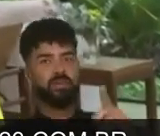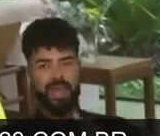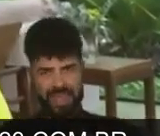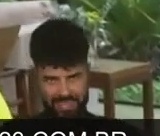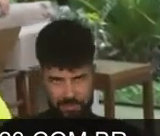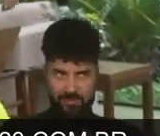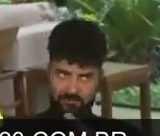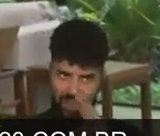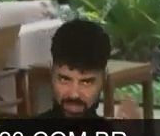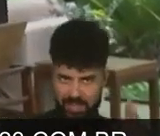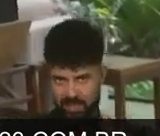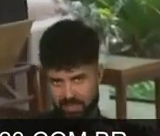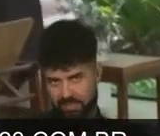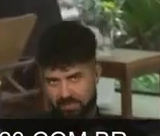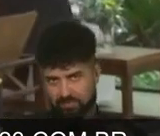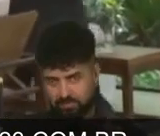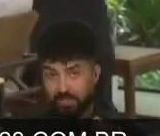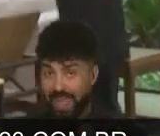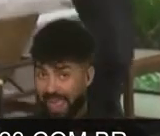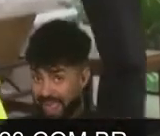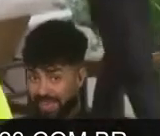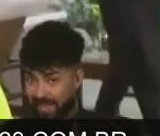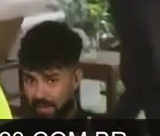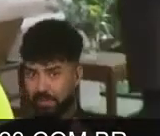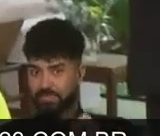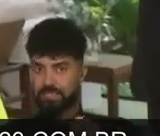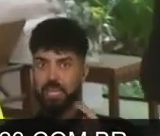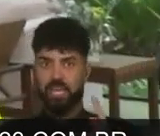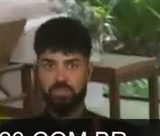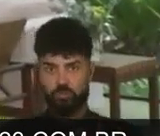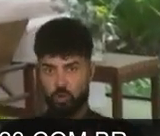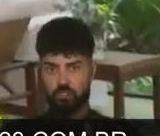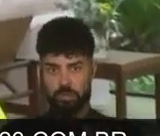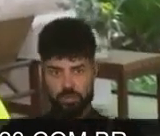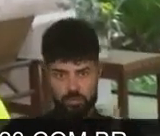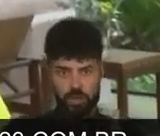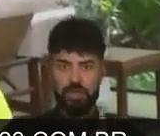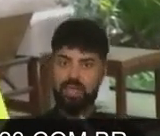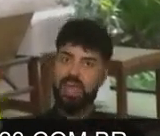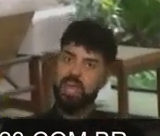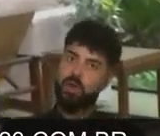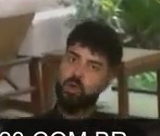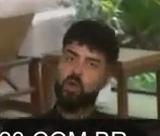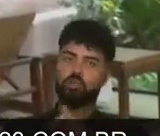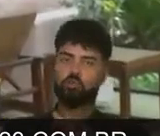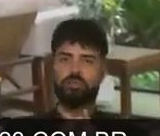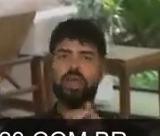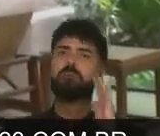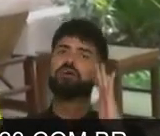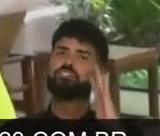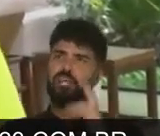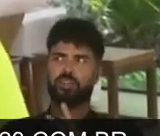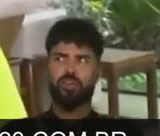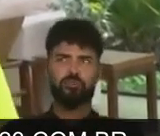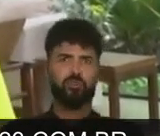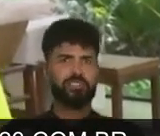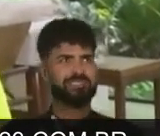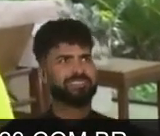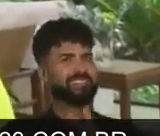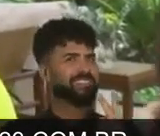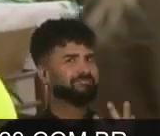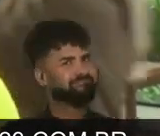certo e aí dentro da equipe a gente já tá classificado individual E aí tem eu e a Júlia que seria uma maravilha